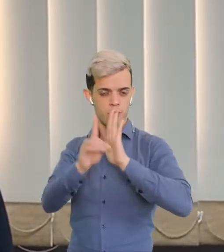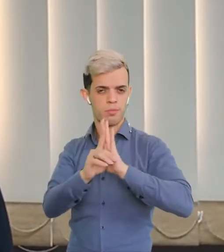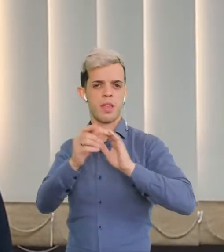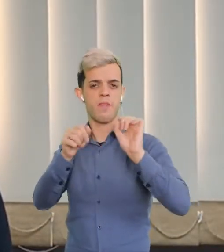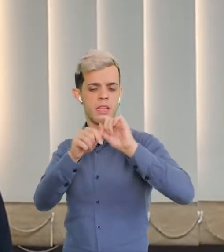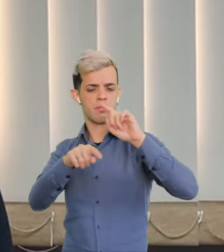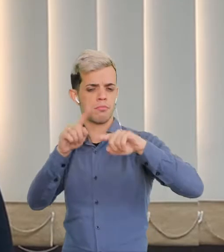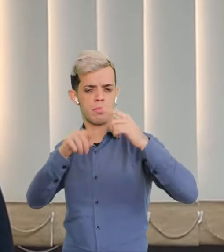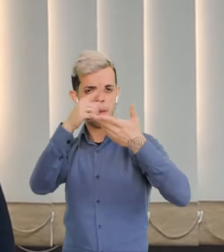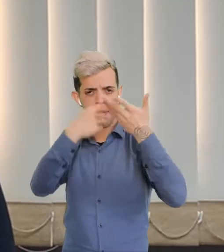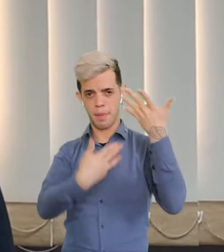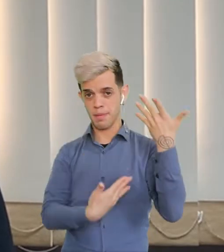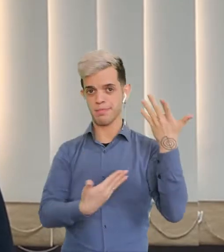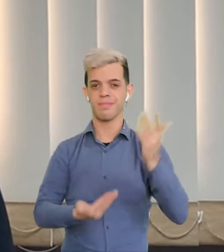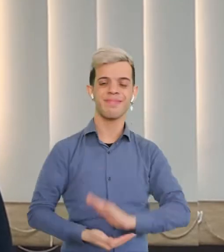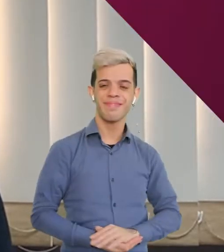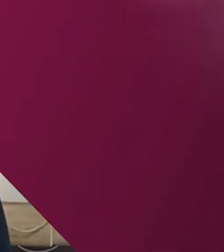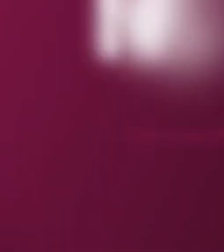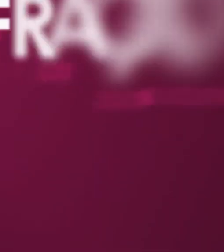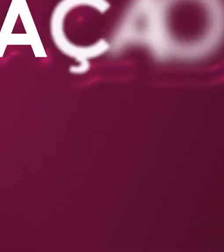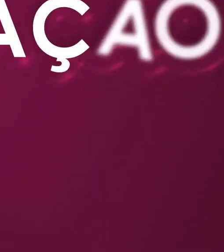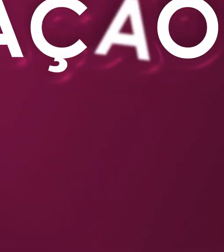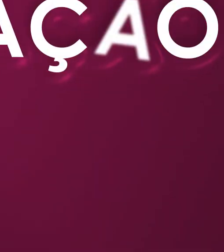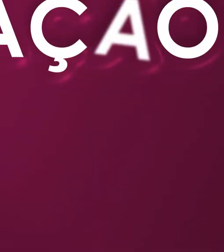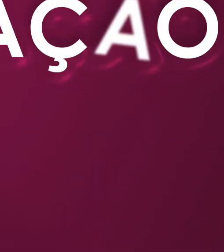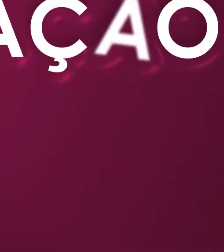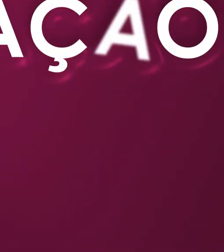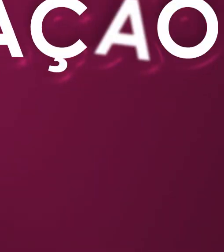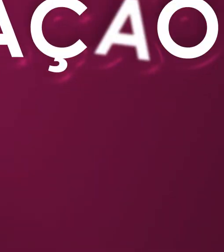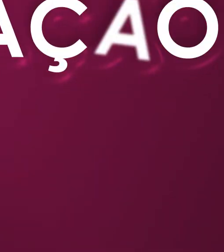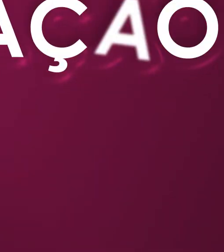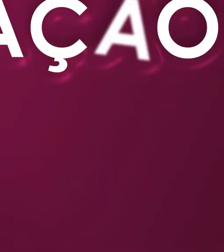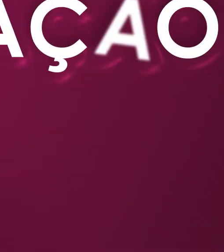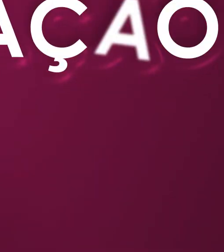licença, alteração de atividades, entre outros.